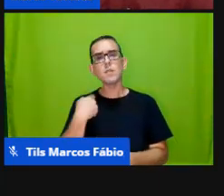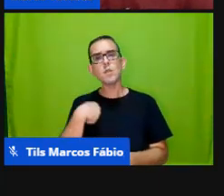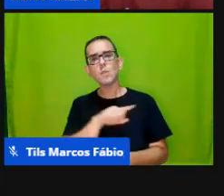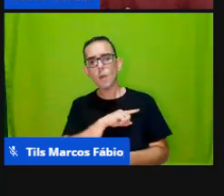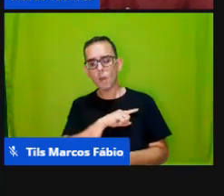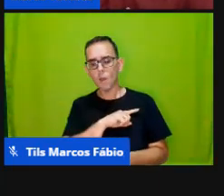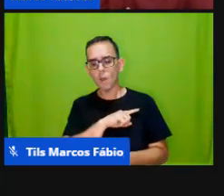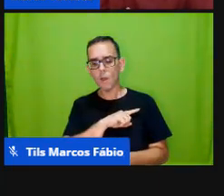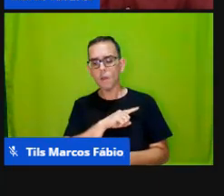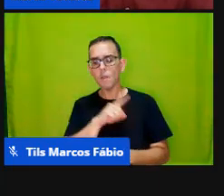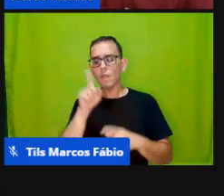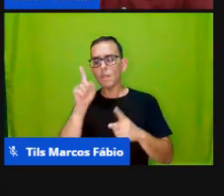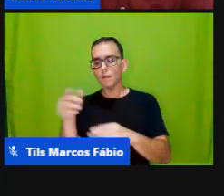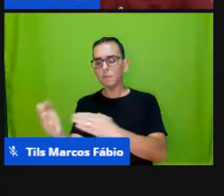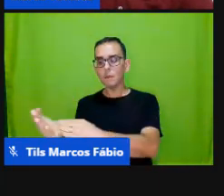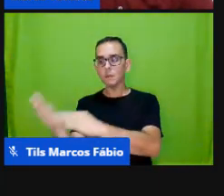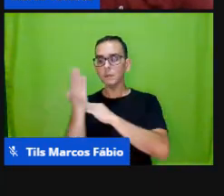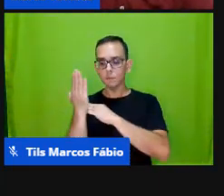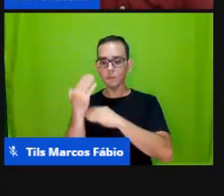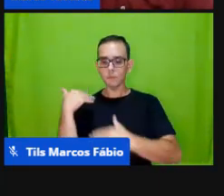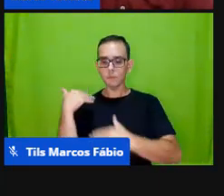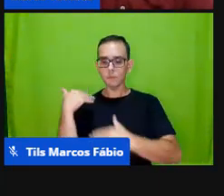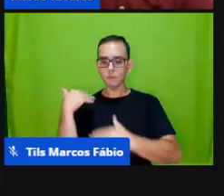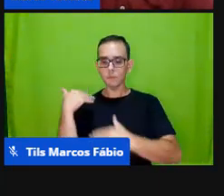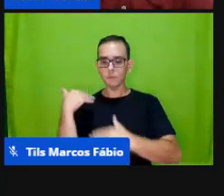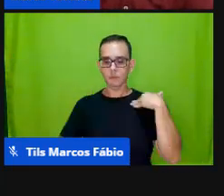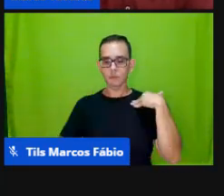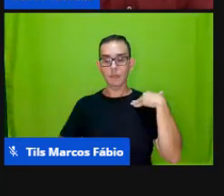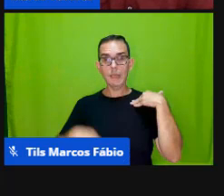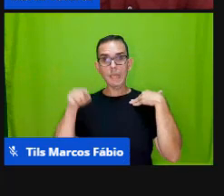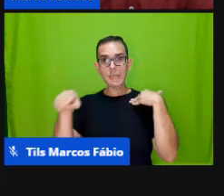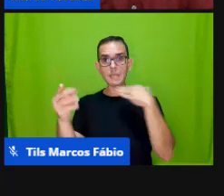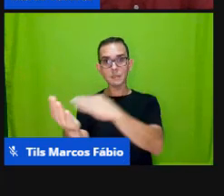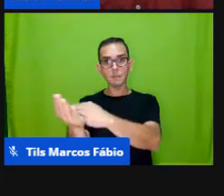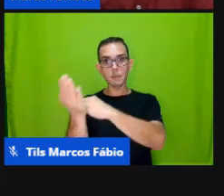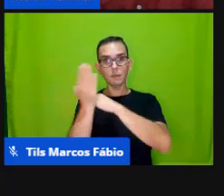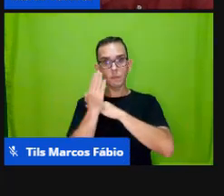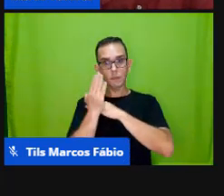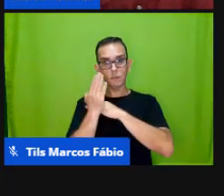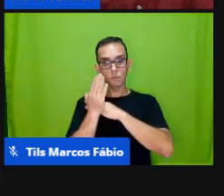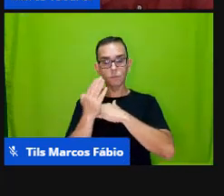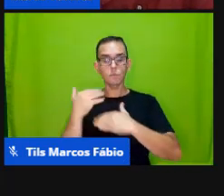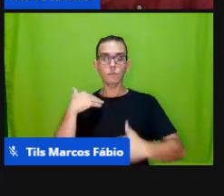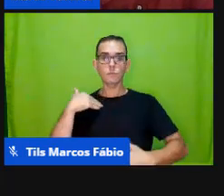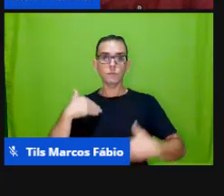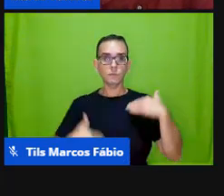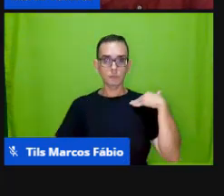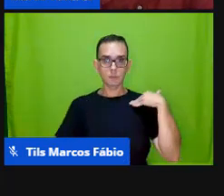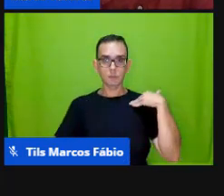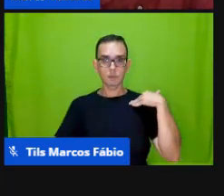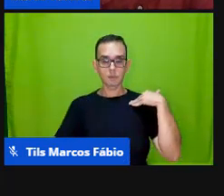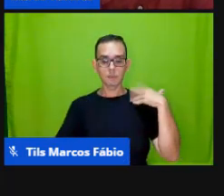o benefício físico. E esse benefício físico,